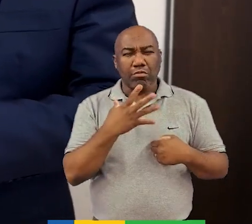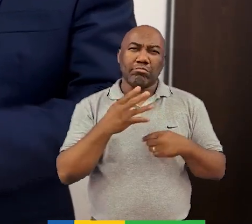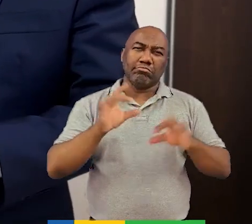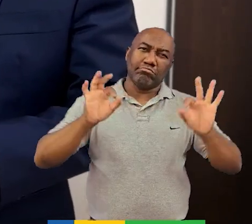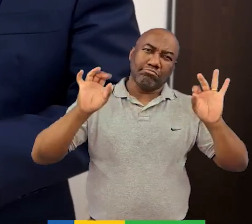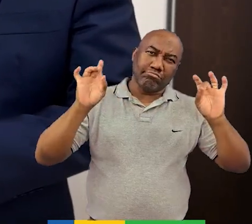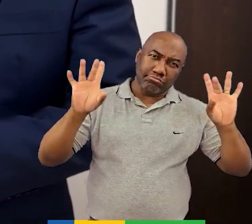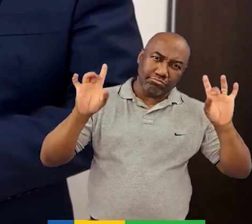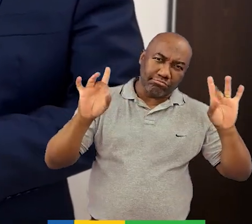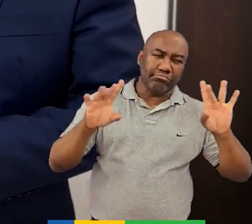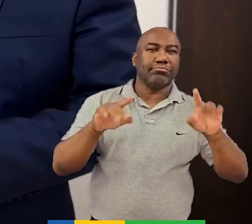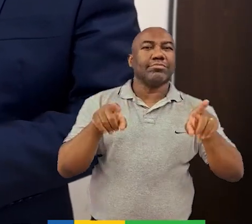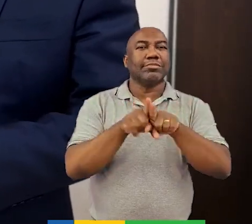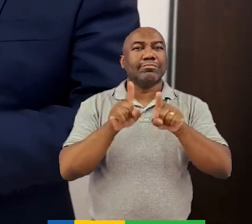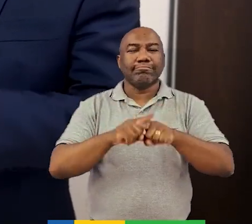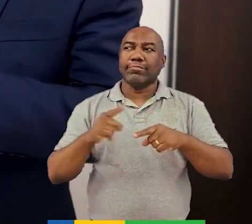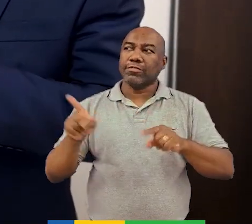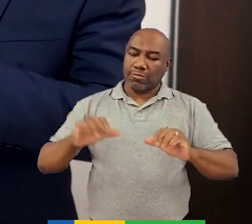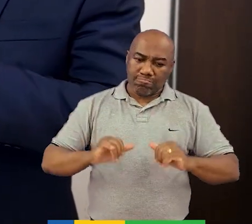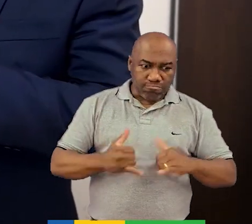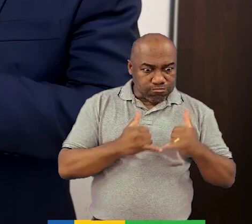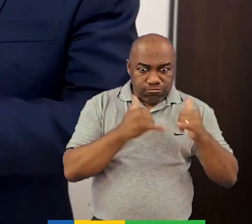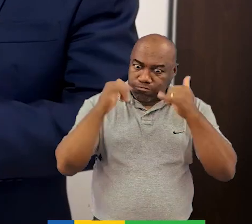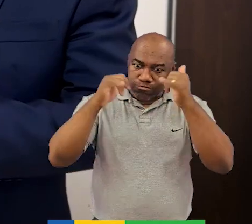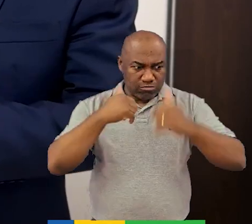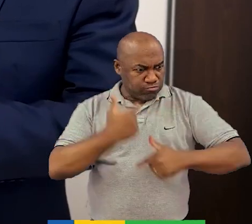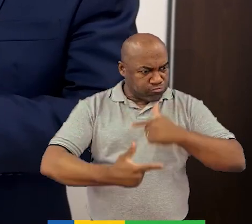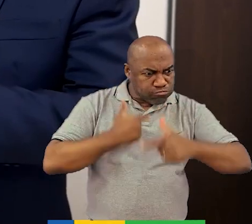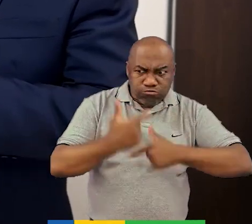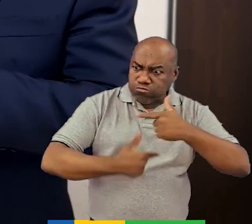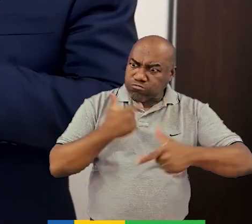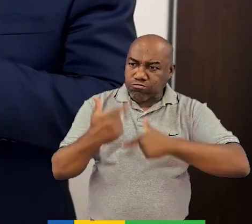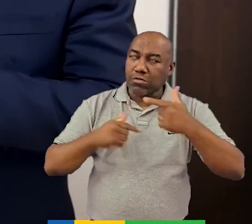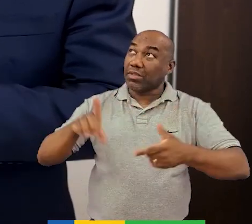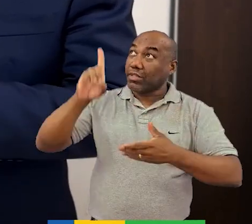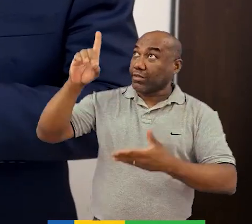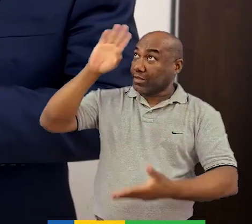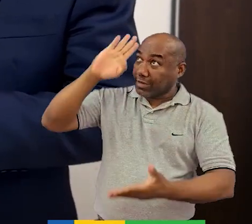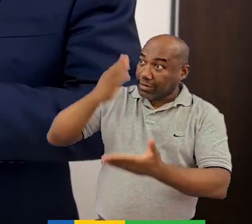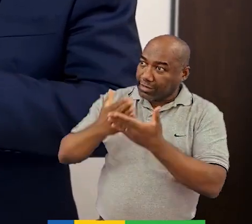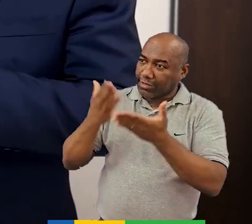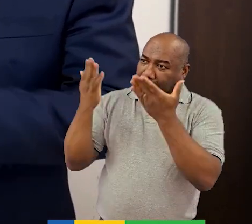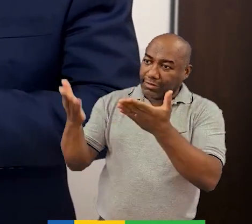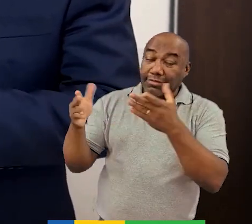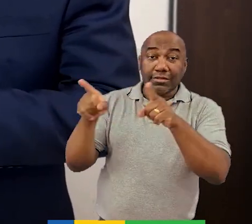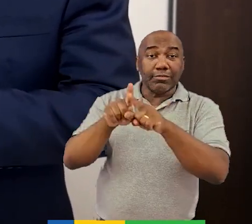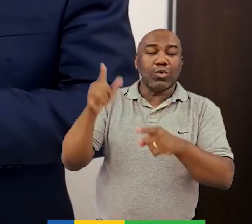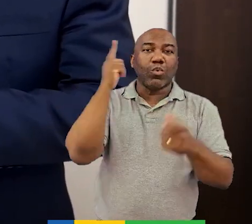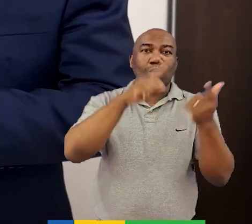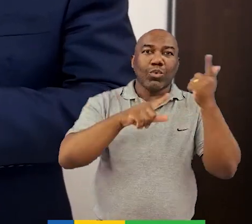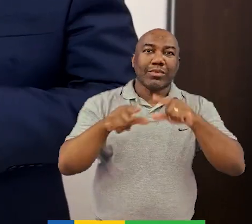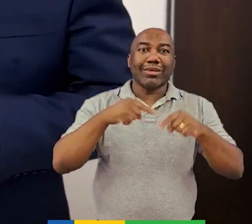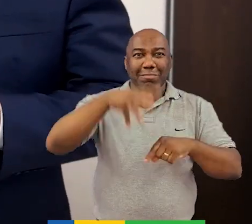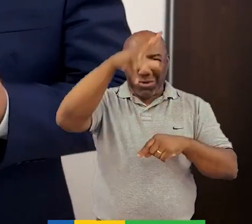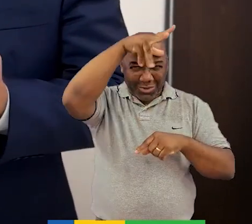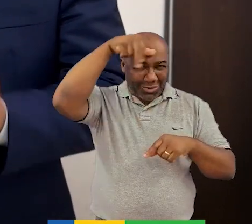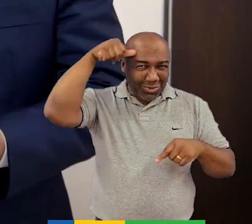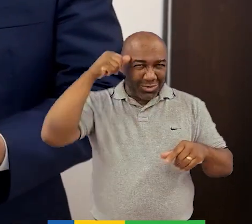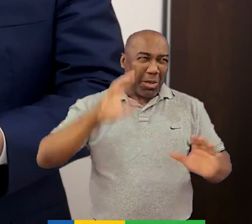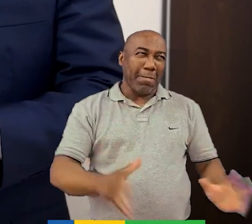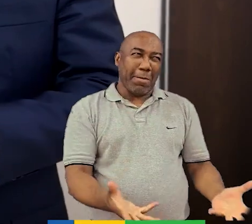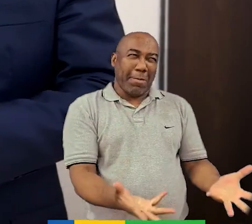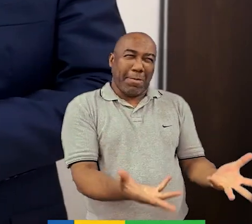é uma boa alternativa, tem energia, tem vontade, tem fé em Deus. Foi assim que